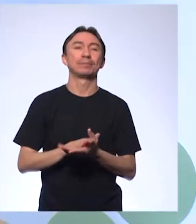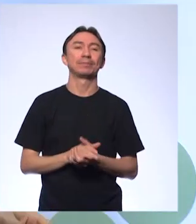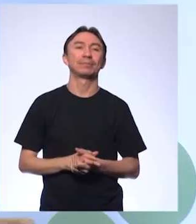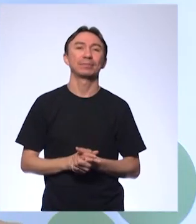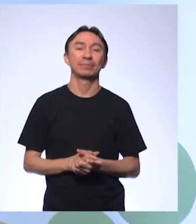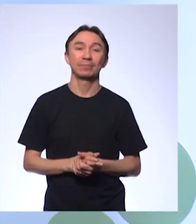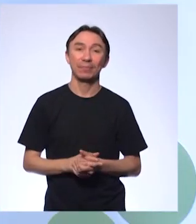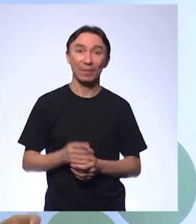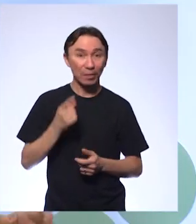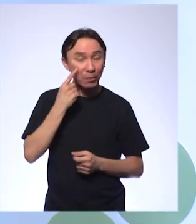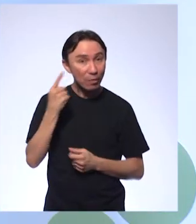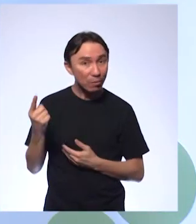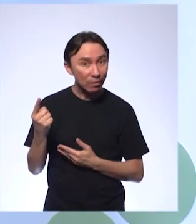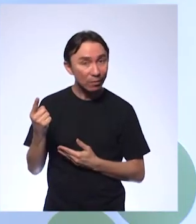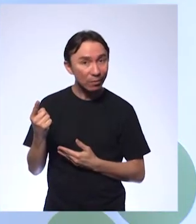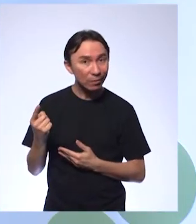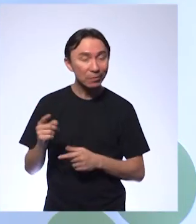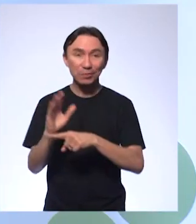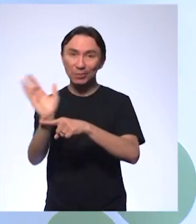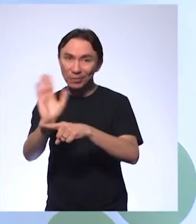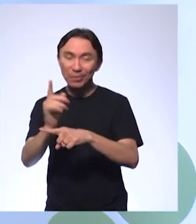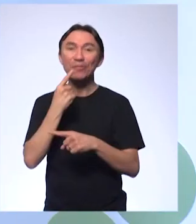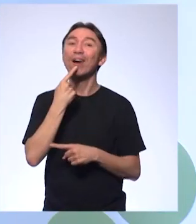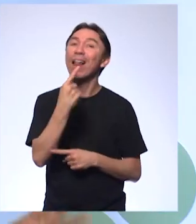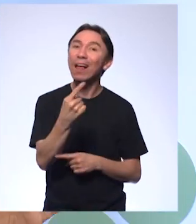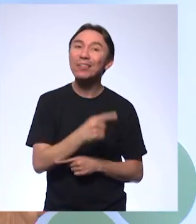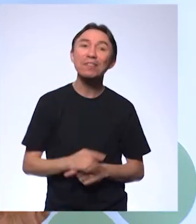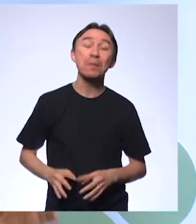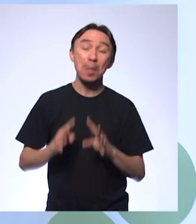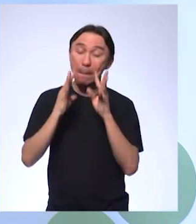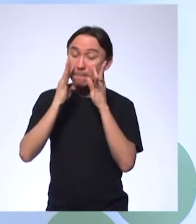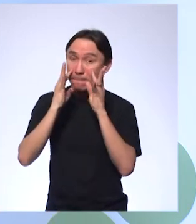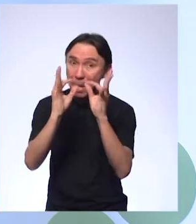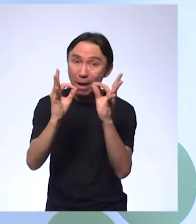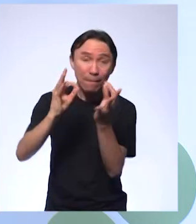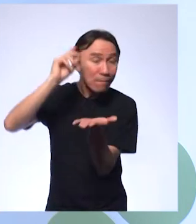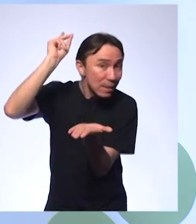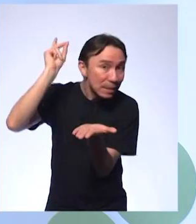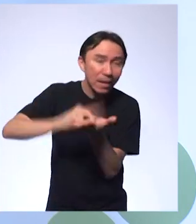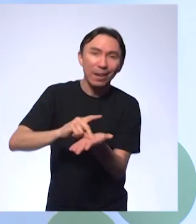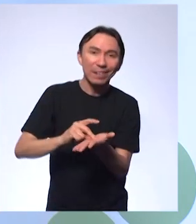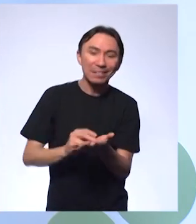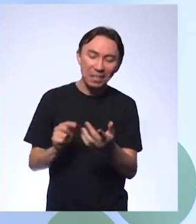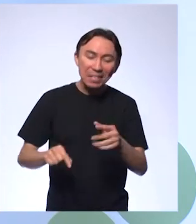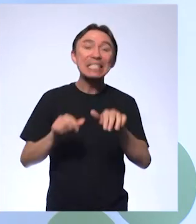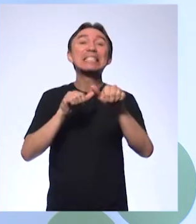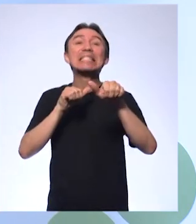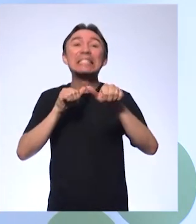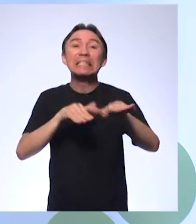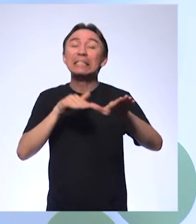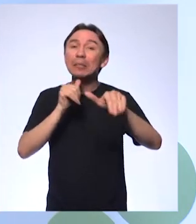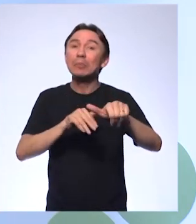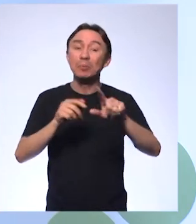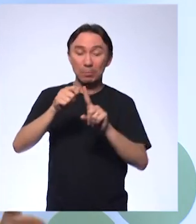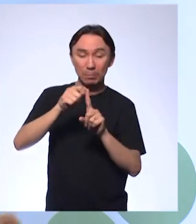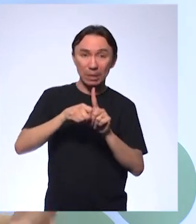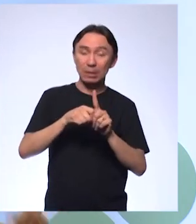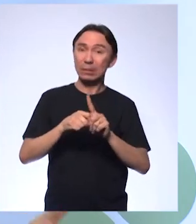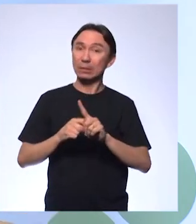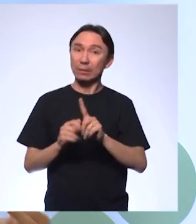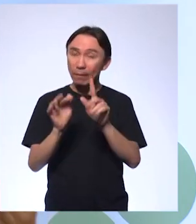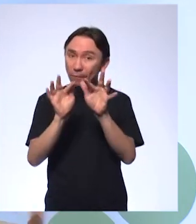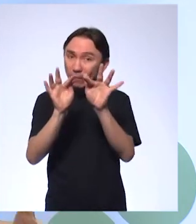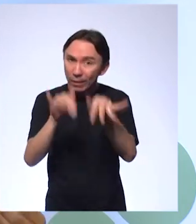Vocês viram um vídeo que fala sobre escutativa, né? A gente está terminando o mês de setembro e é um mês, né, que